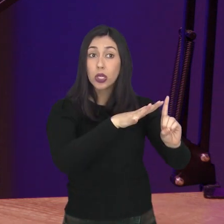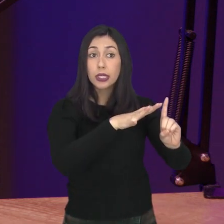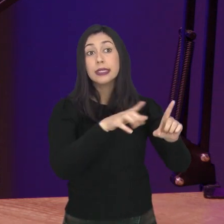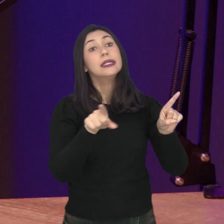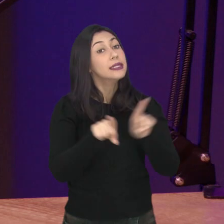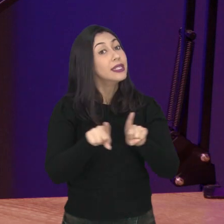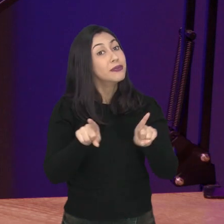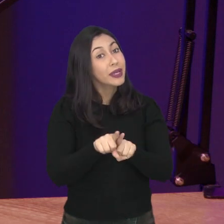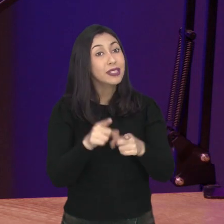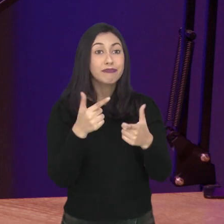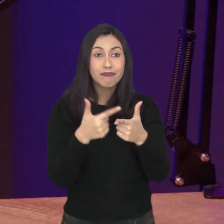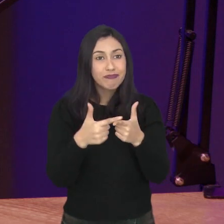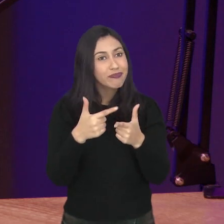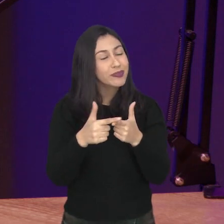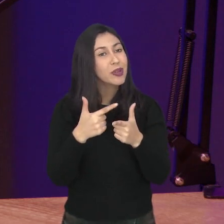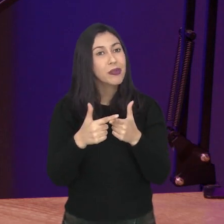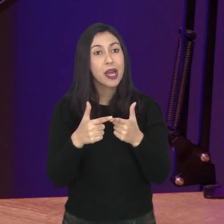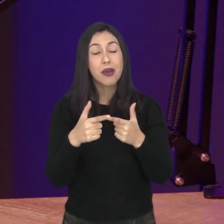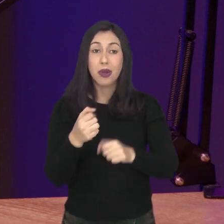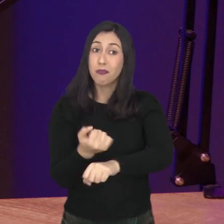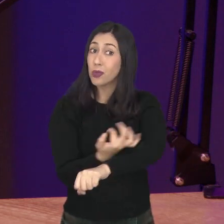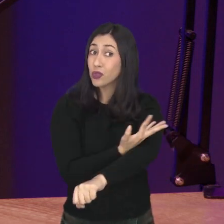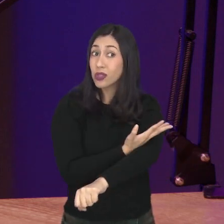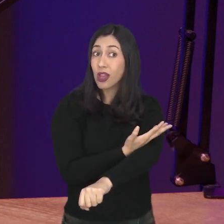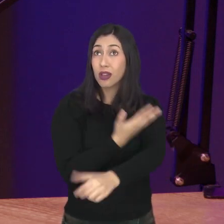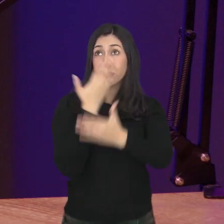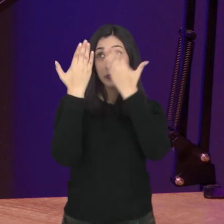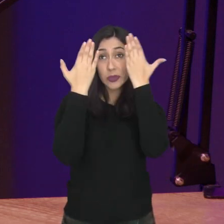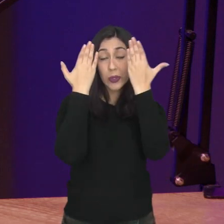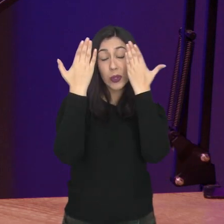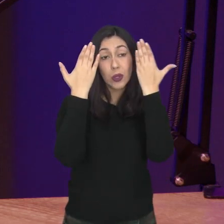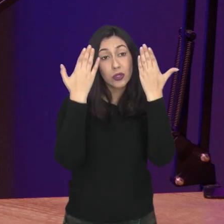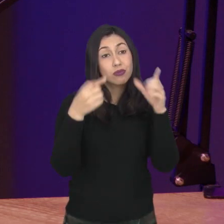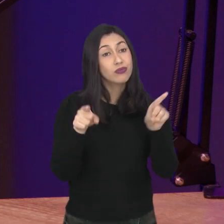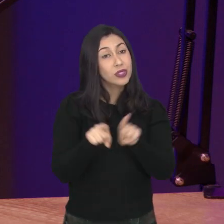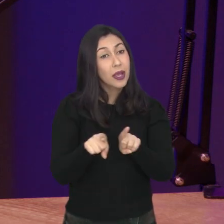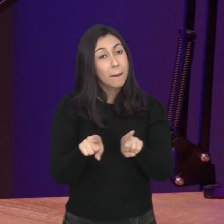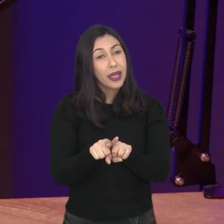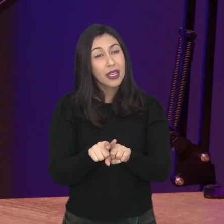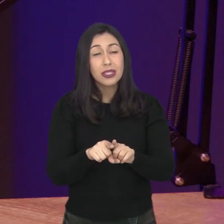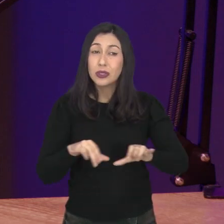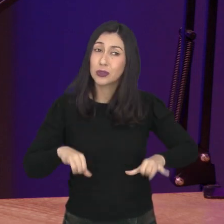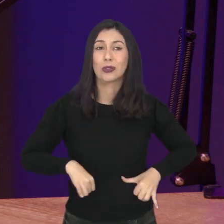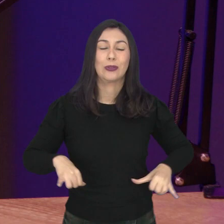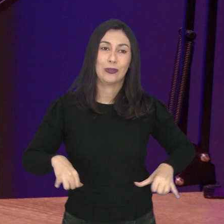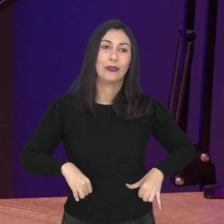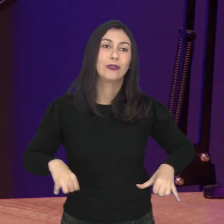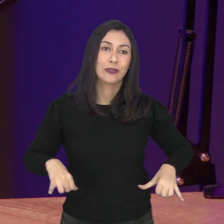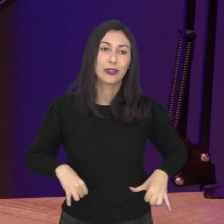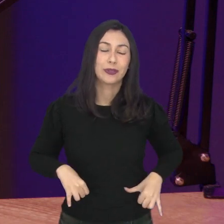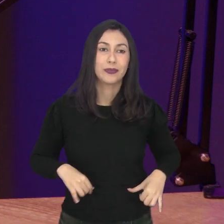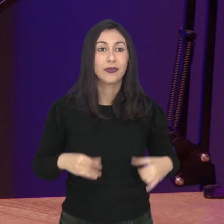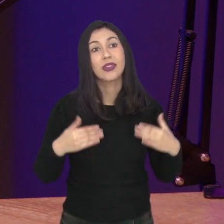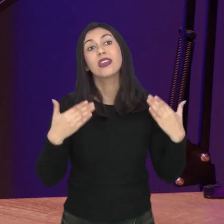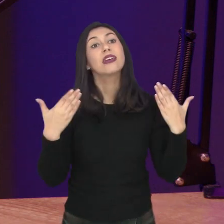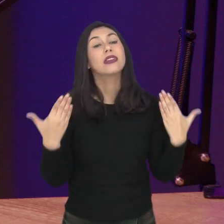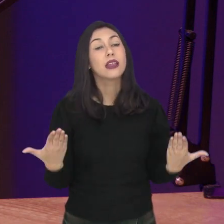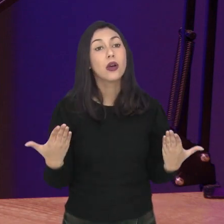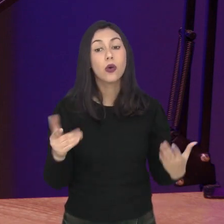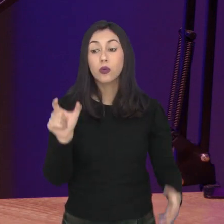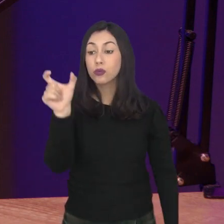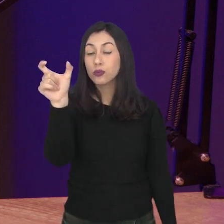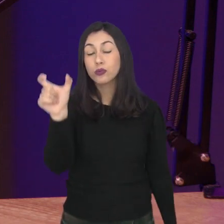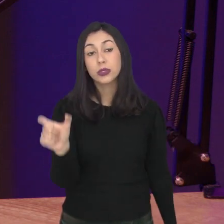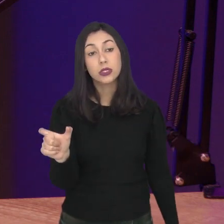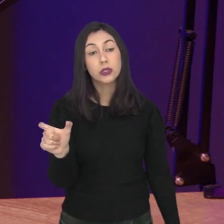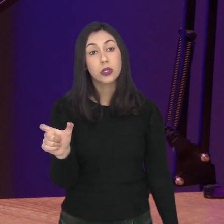ele também vai ter algum tipo de problema emocional, psicológico, ele também tem uma certa carga de sofrimento. Então, ele vai ser